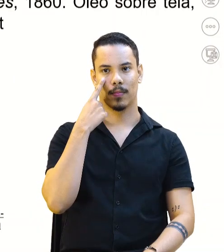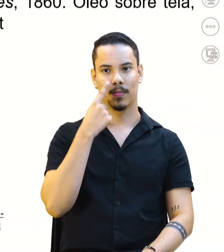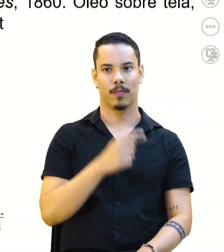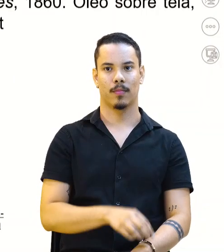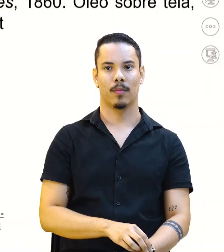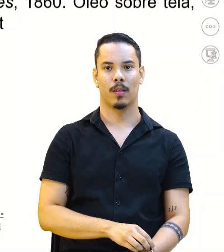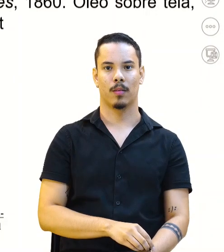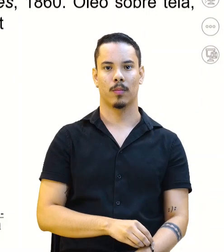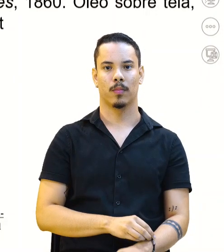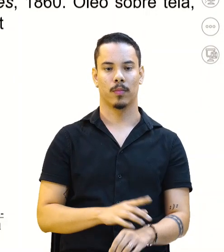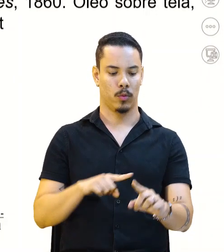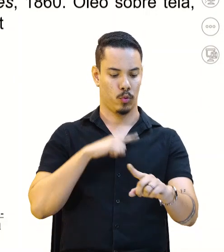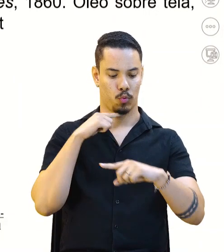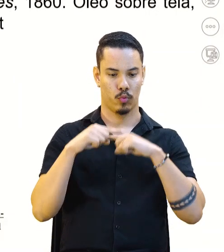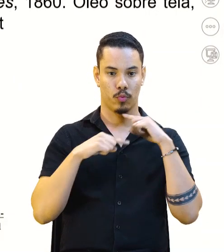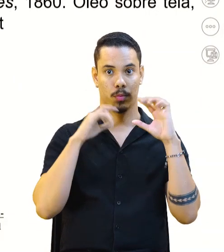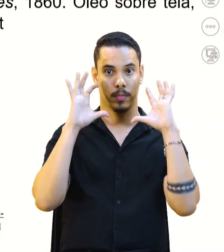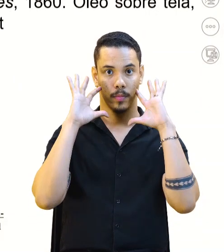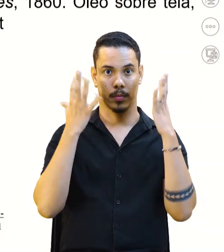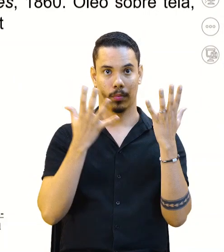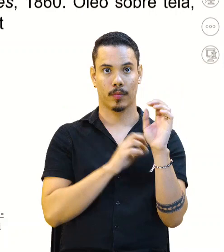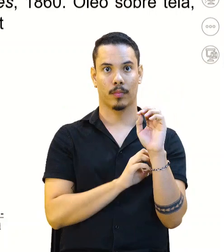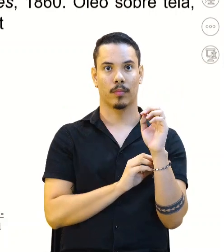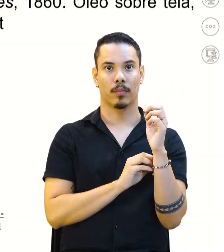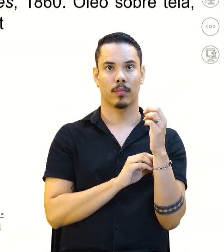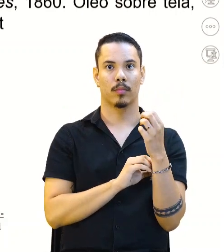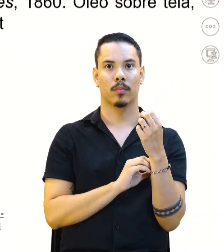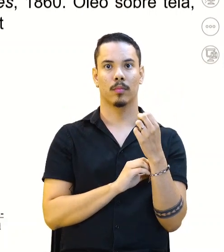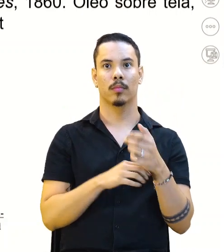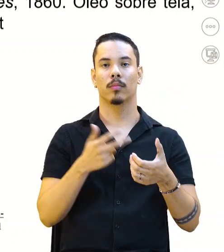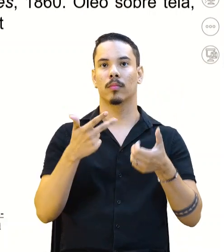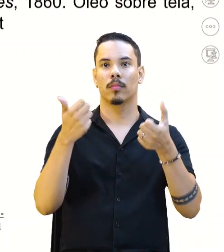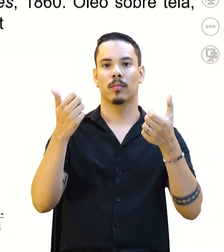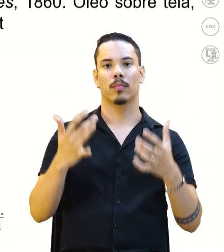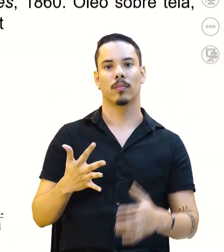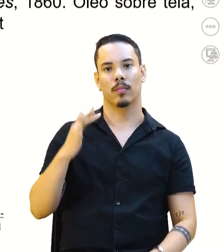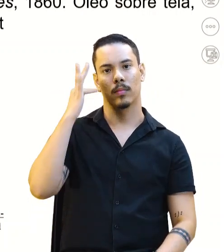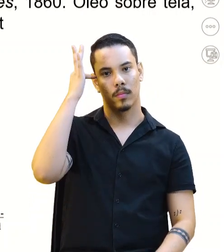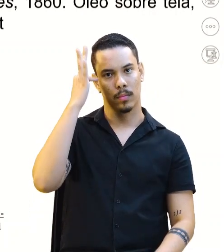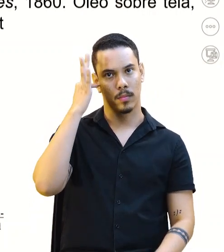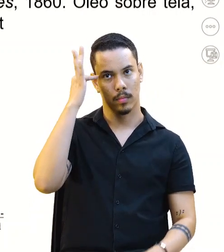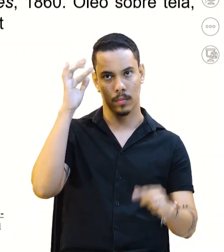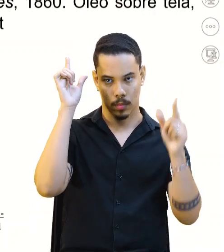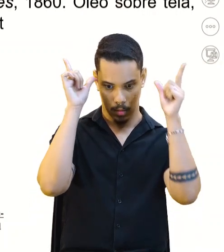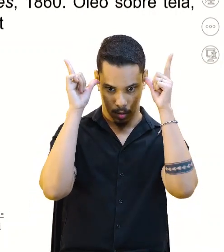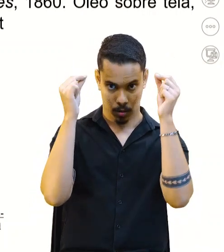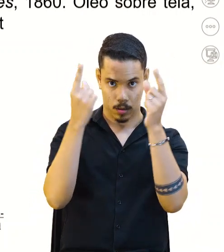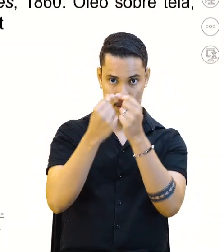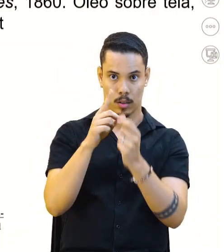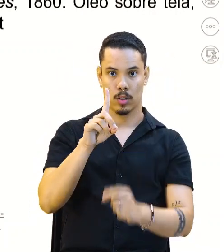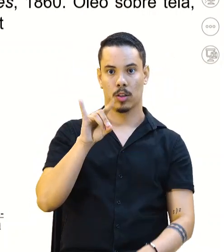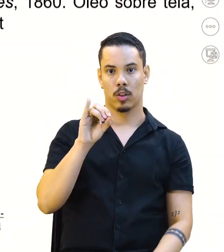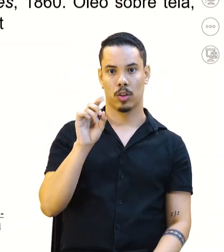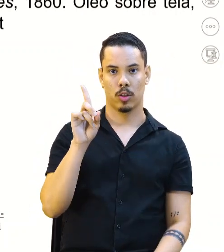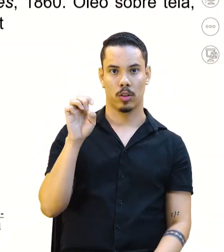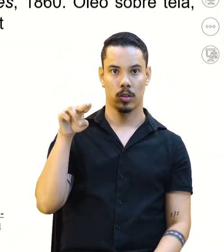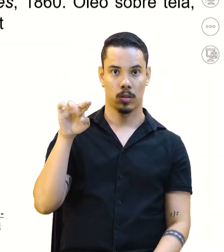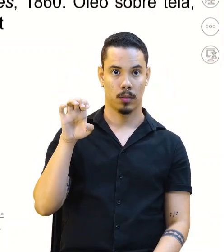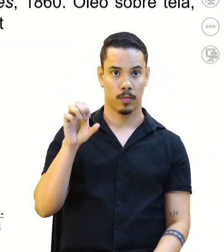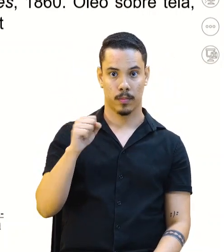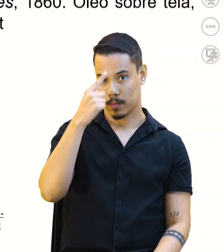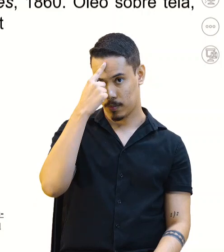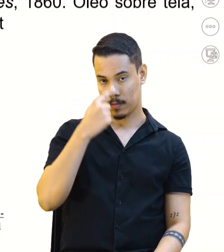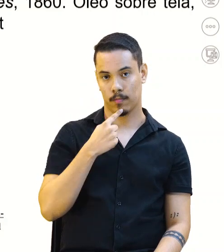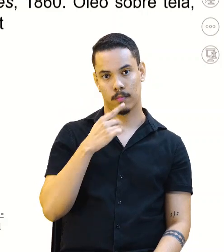as dúvidas agora. Questão 1. Conta-se que o filósofo grego Diógenes, né? Tem uma figura dele, mais ou menos.